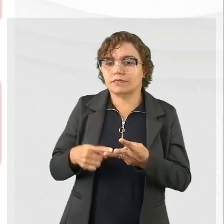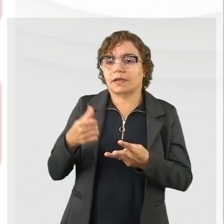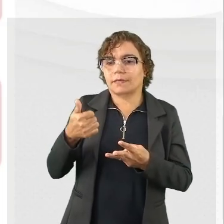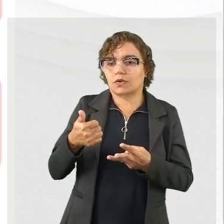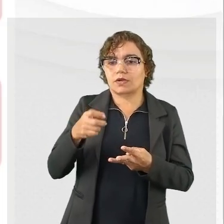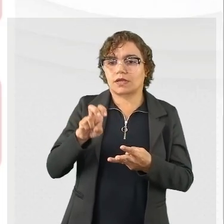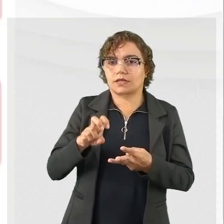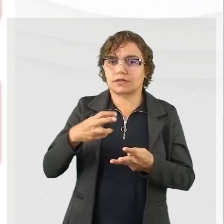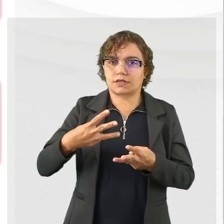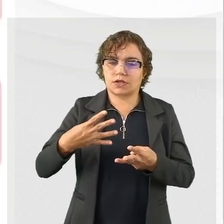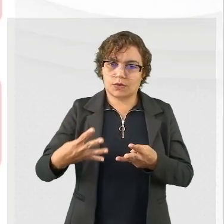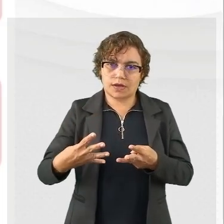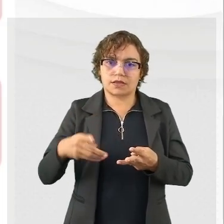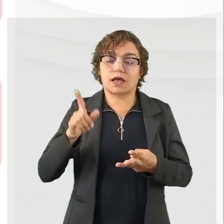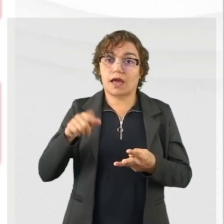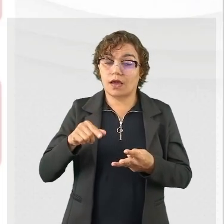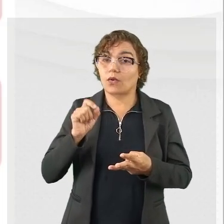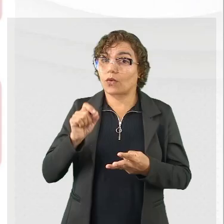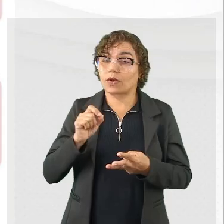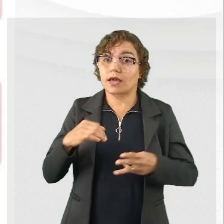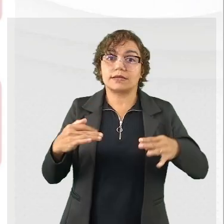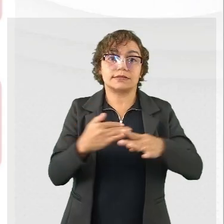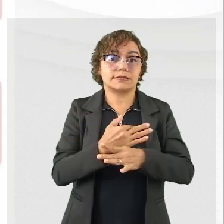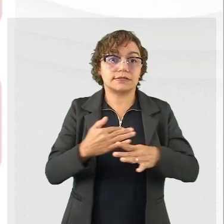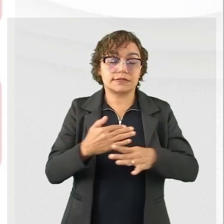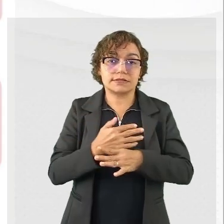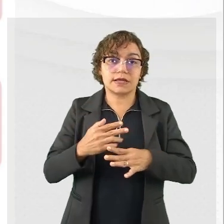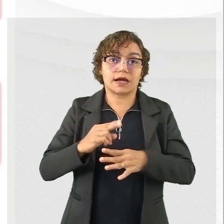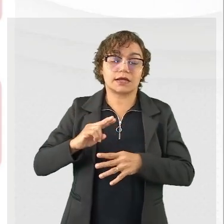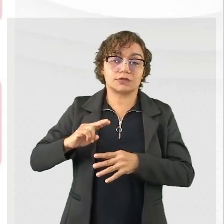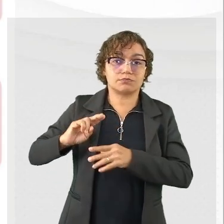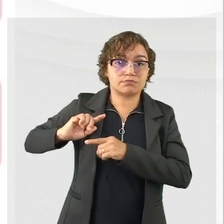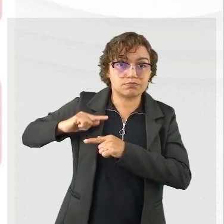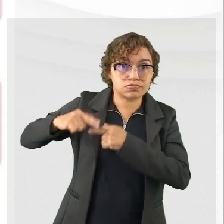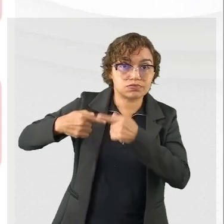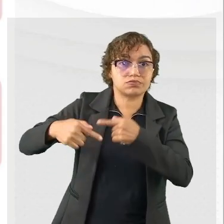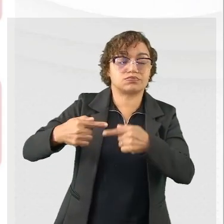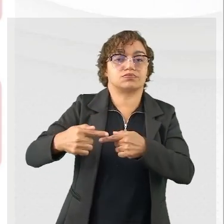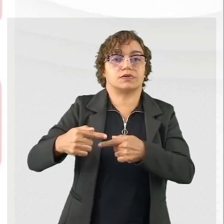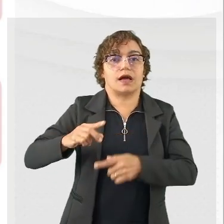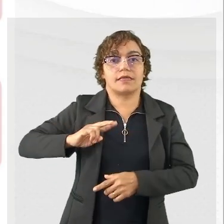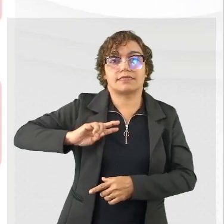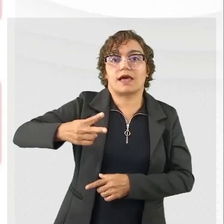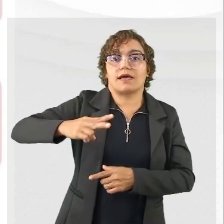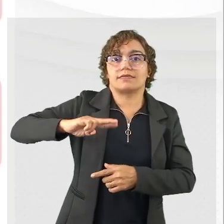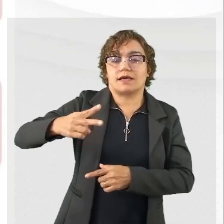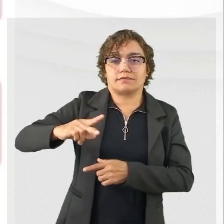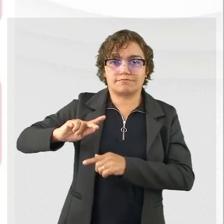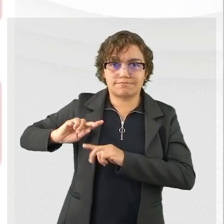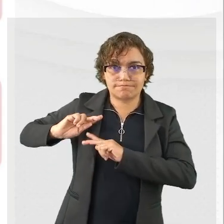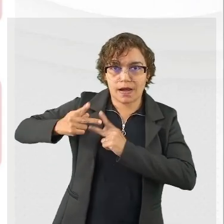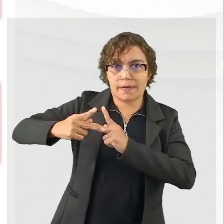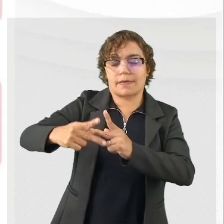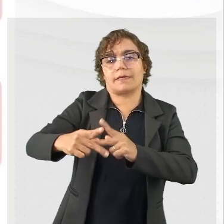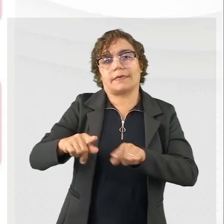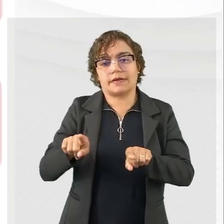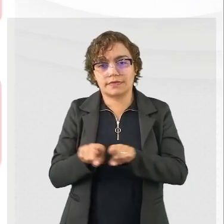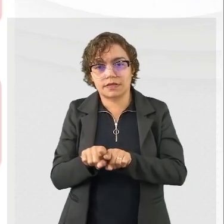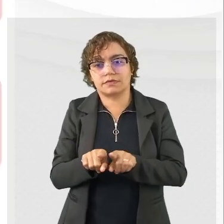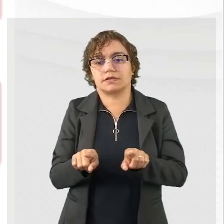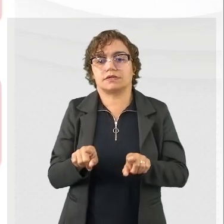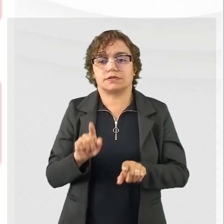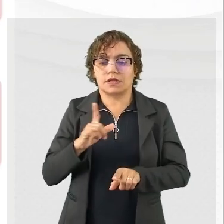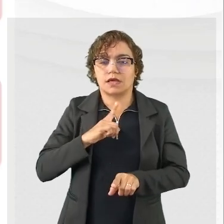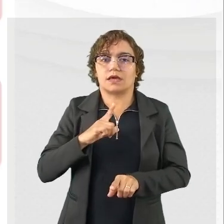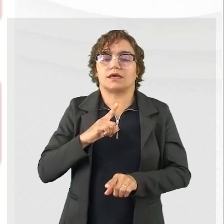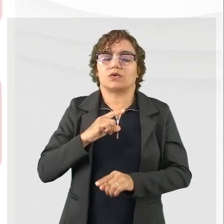das capitanias hereditárias, cujo objetivo era efetivar a colonização, mas também, claro, era a